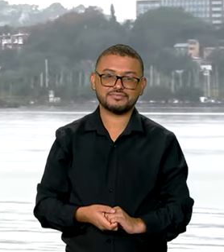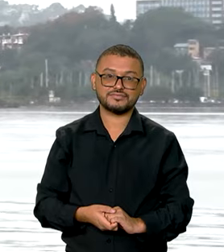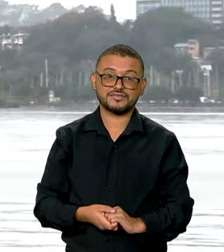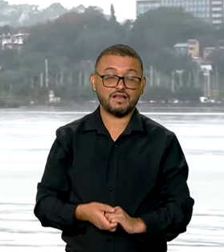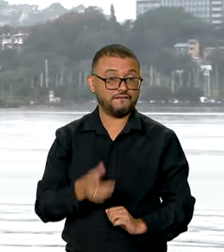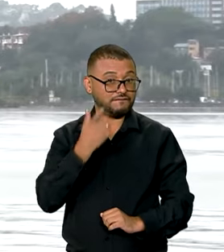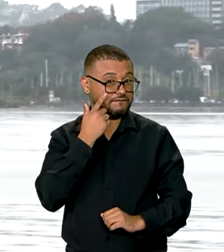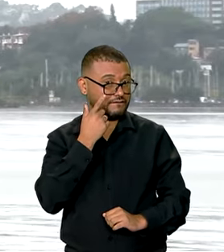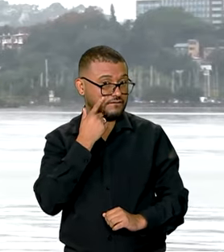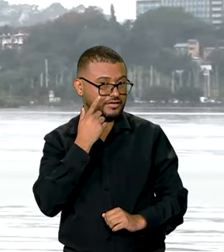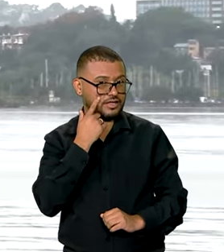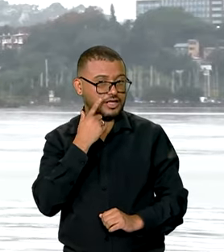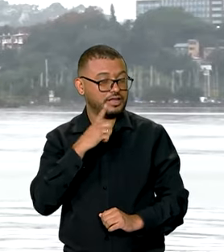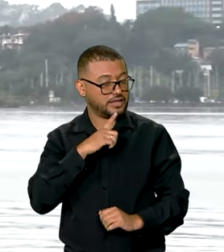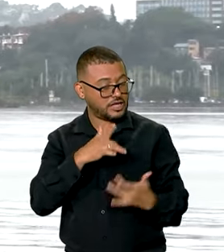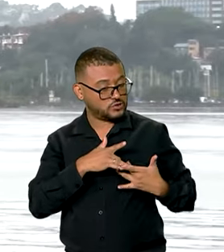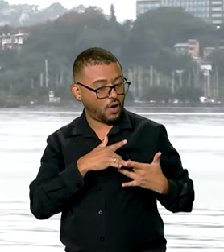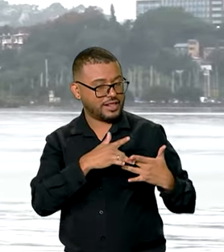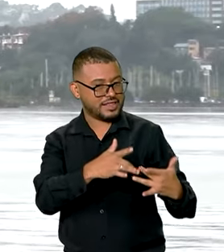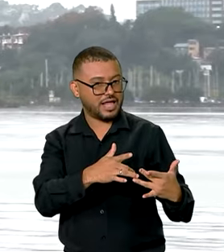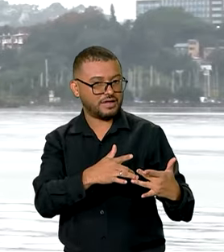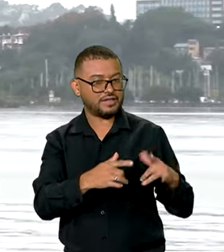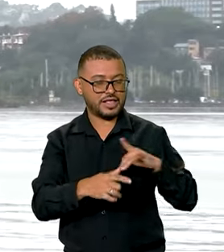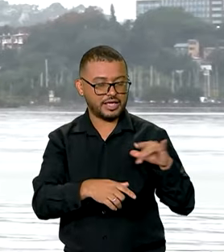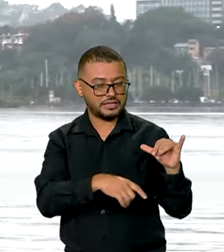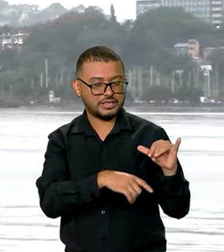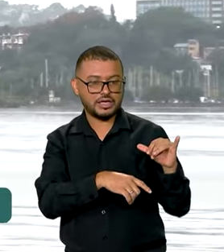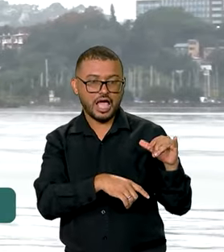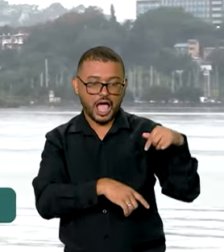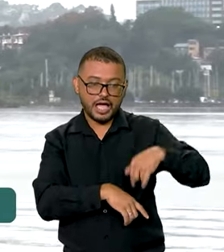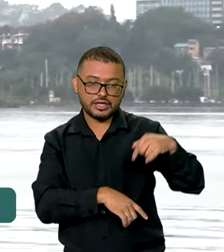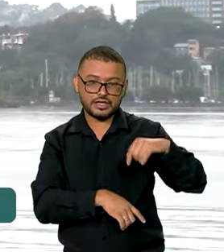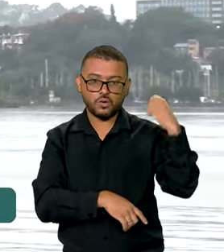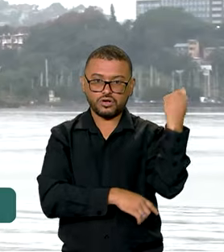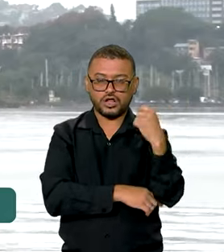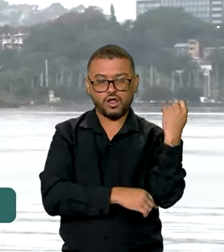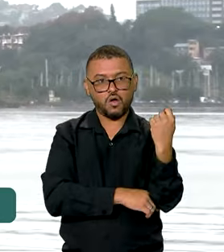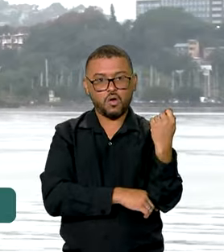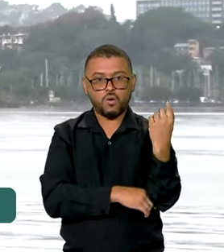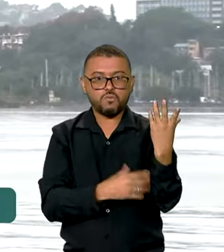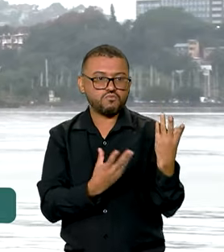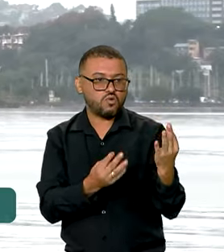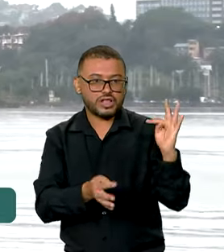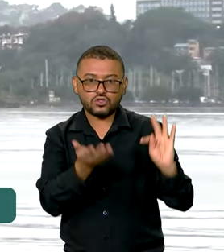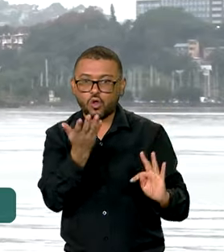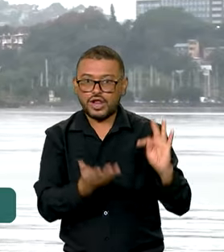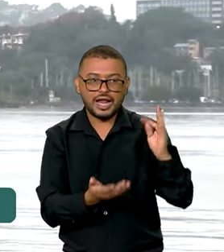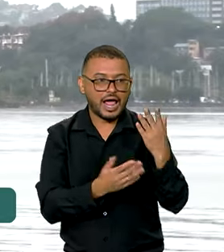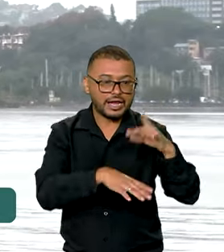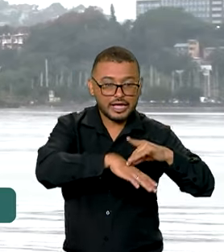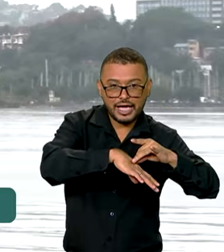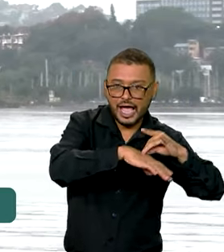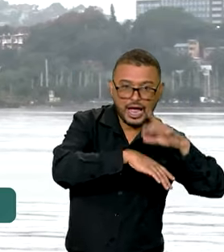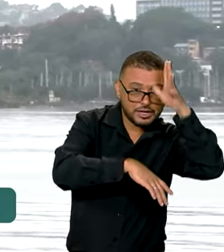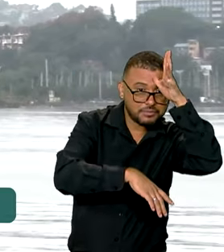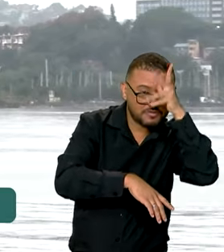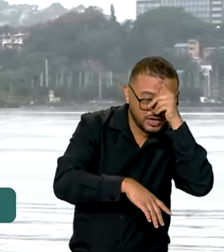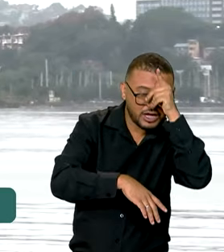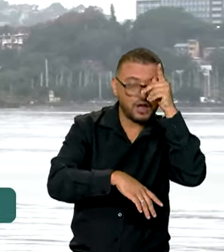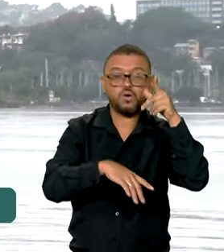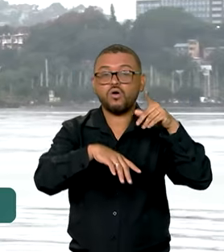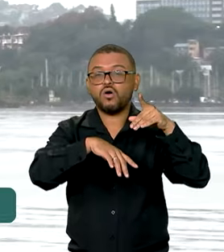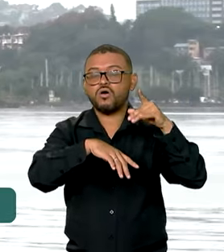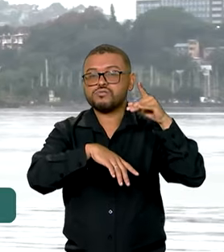E agora uma ação de solidariedade. Estão chegando ao Rio Grande do Sul toneladas de carne bovina, suína e de